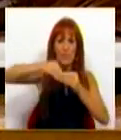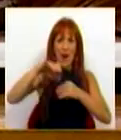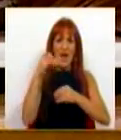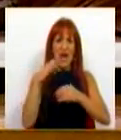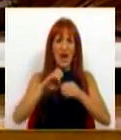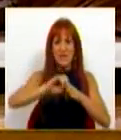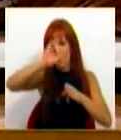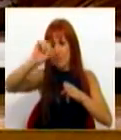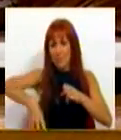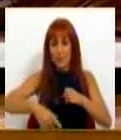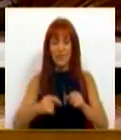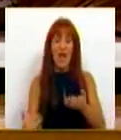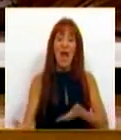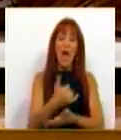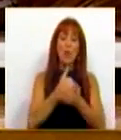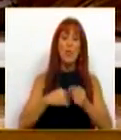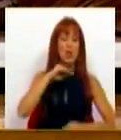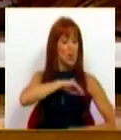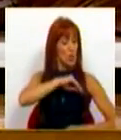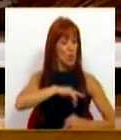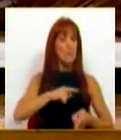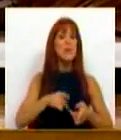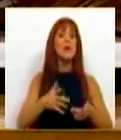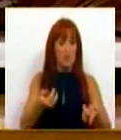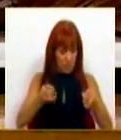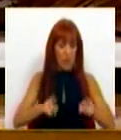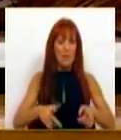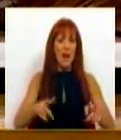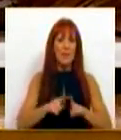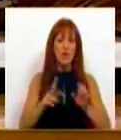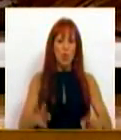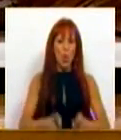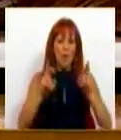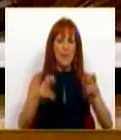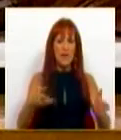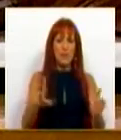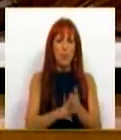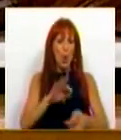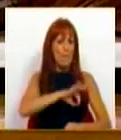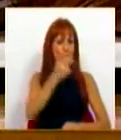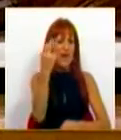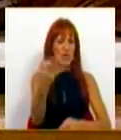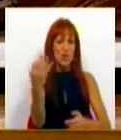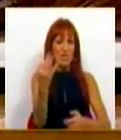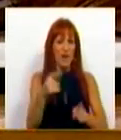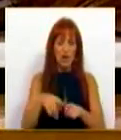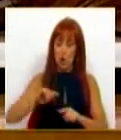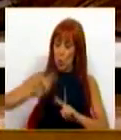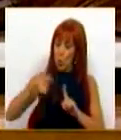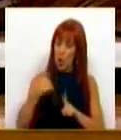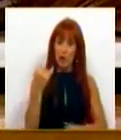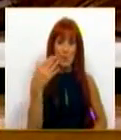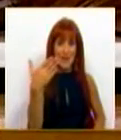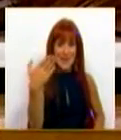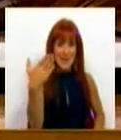IRS. A recuperação dos rendimentos passa também pelo aumento real das pensões. Em